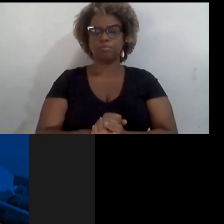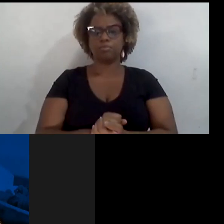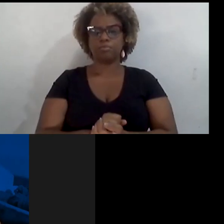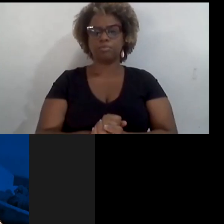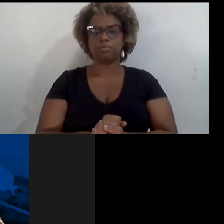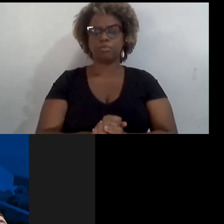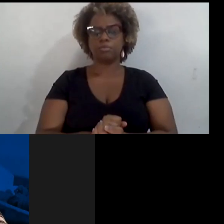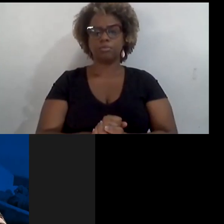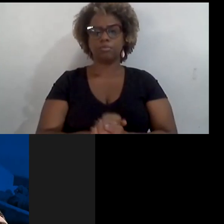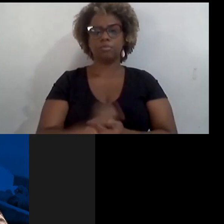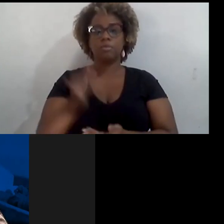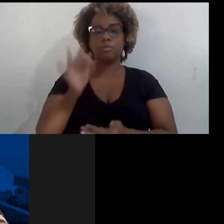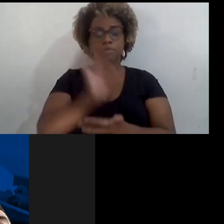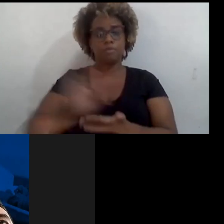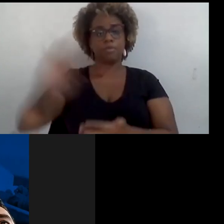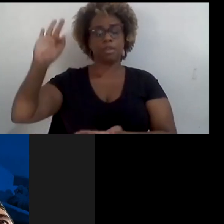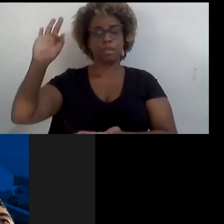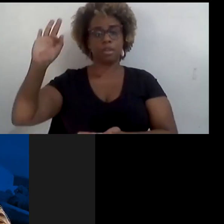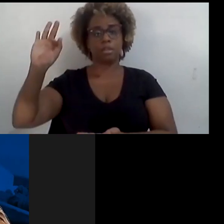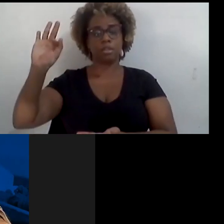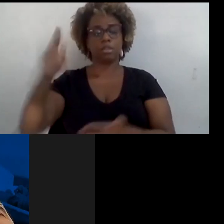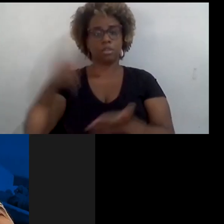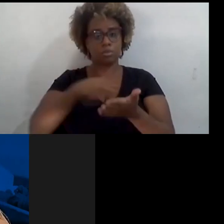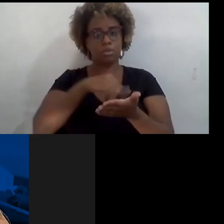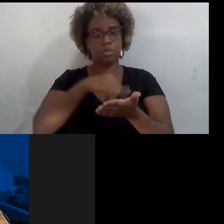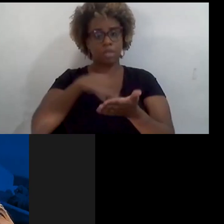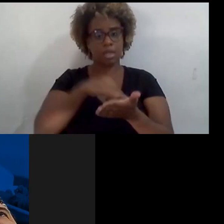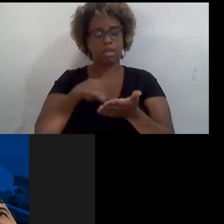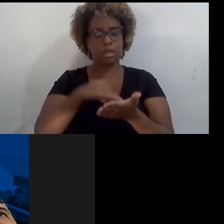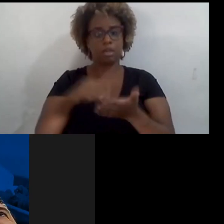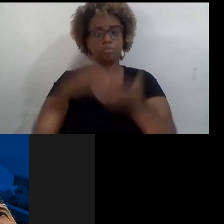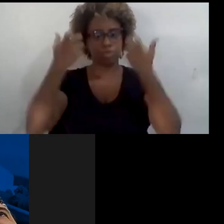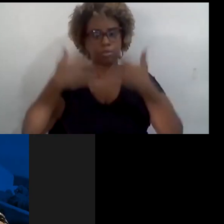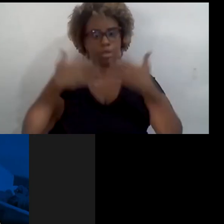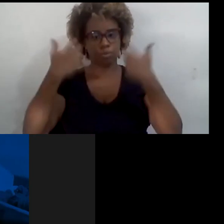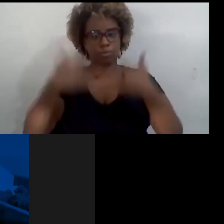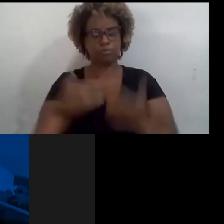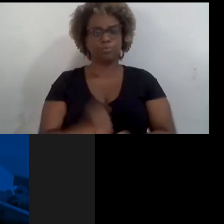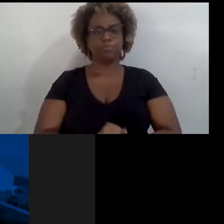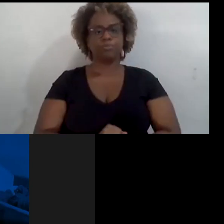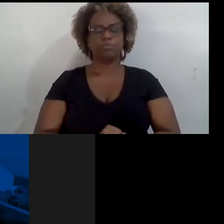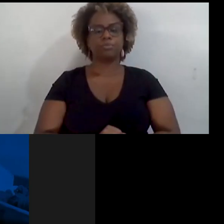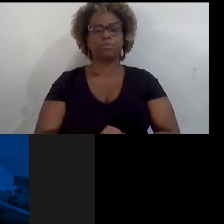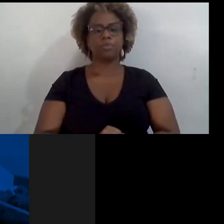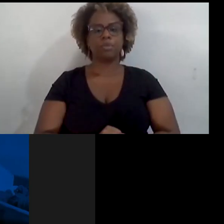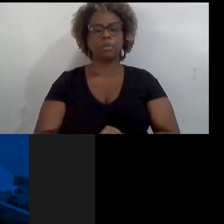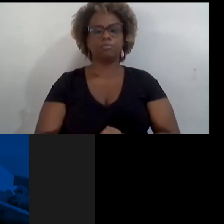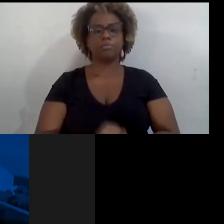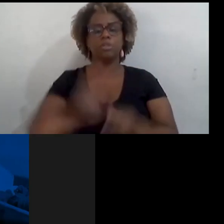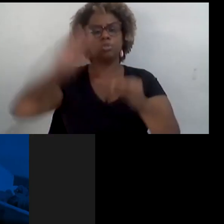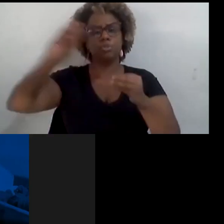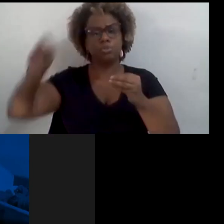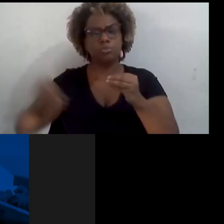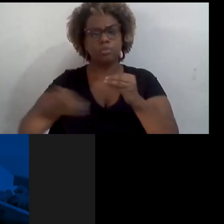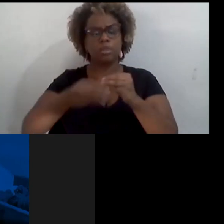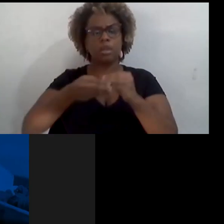federalista que o secretário pontuou aí no início, né, de unir as diversas pastas, como meio